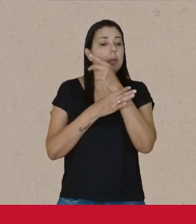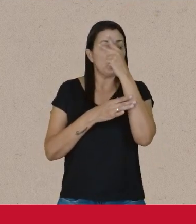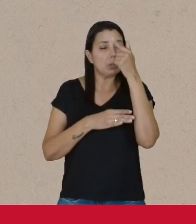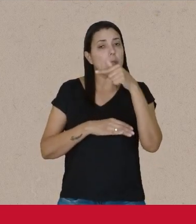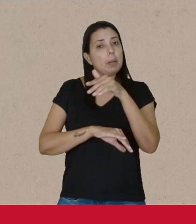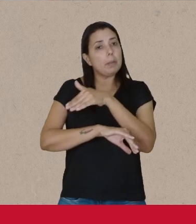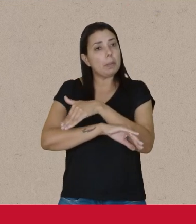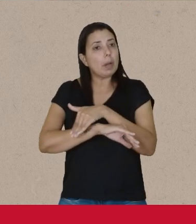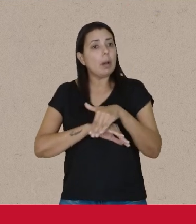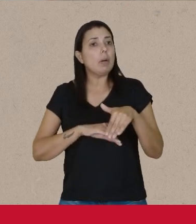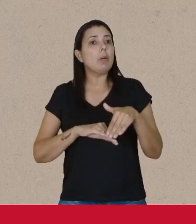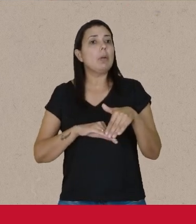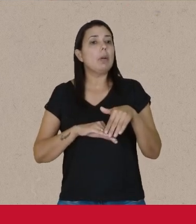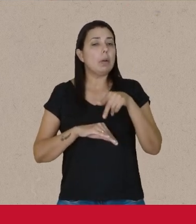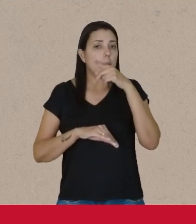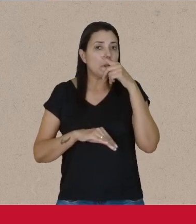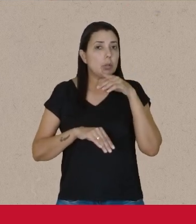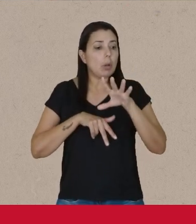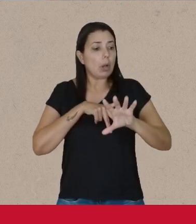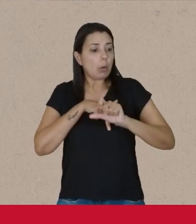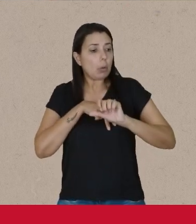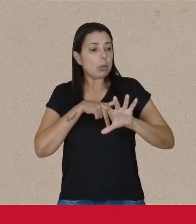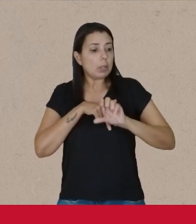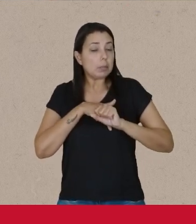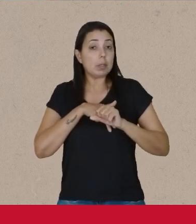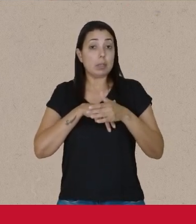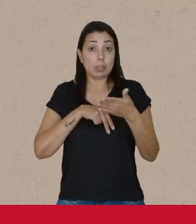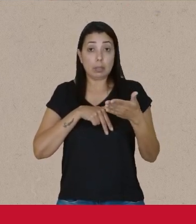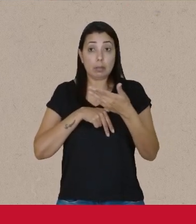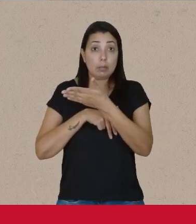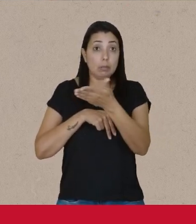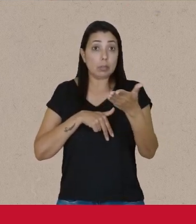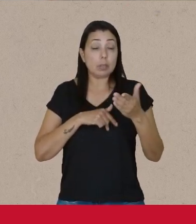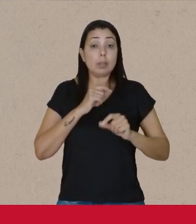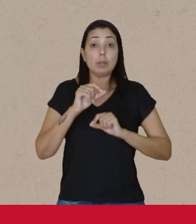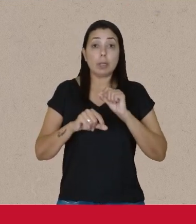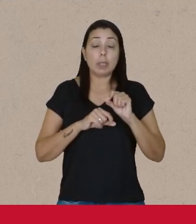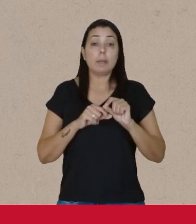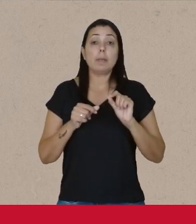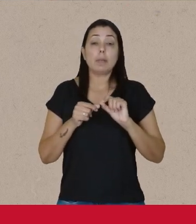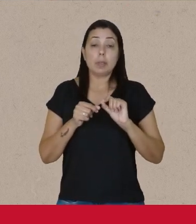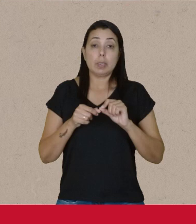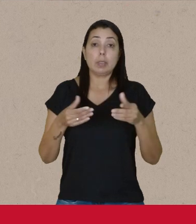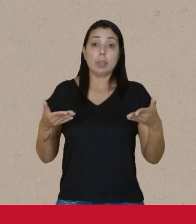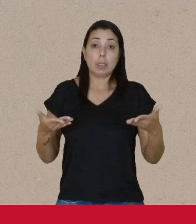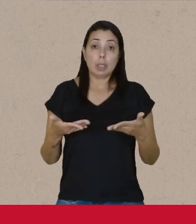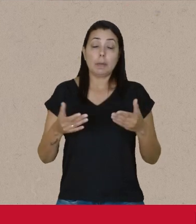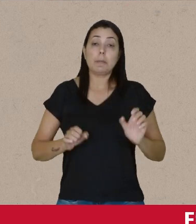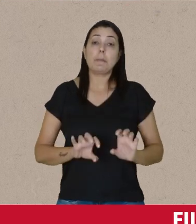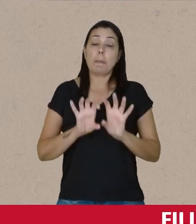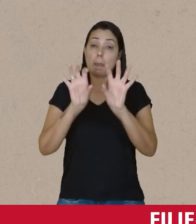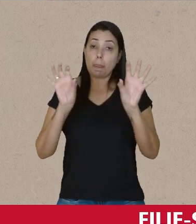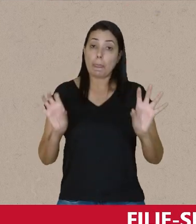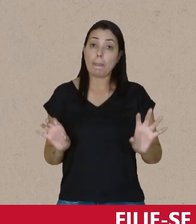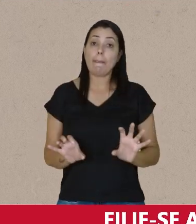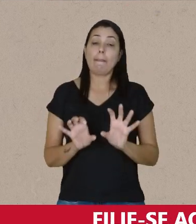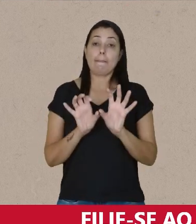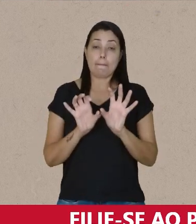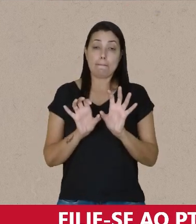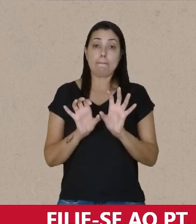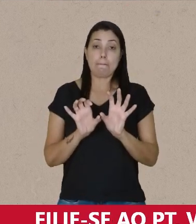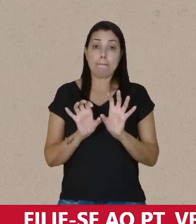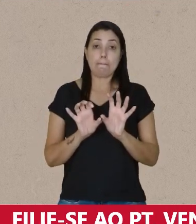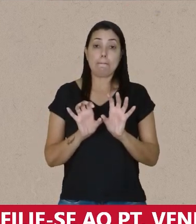para a rua, para as pessoas se contaminarem. Então, você lidar com esse cenário, né,